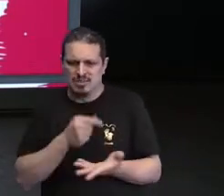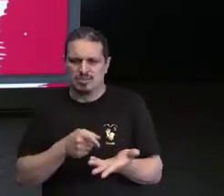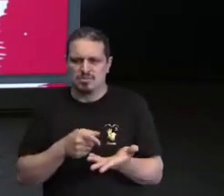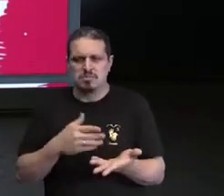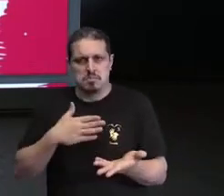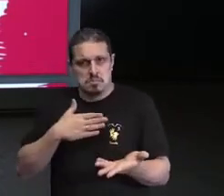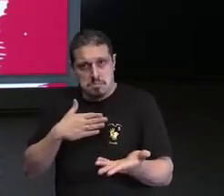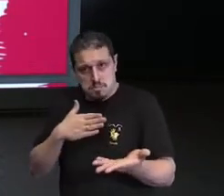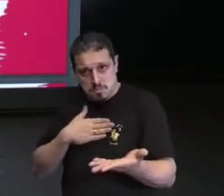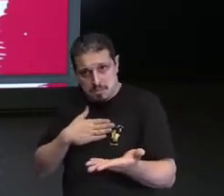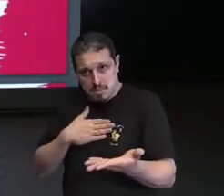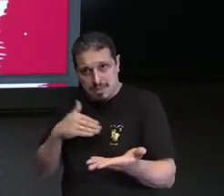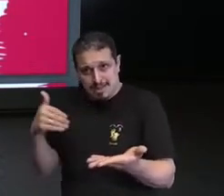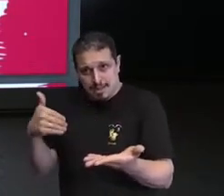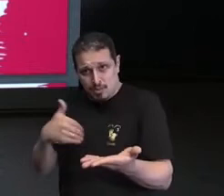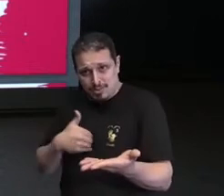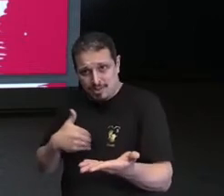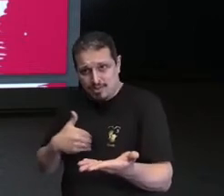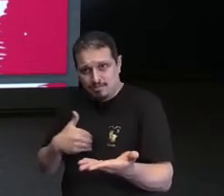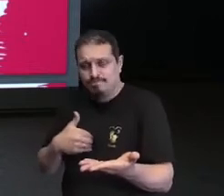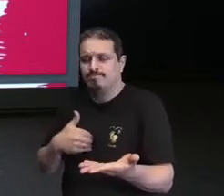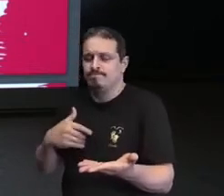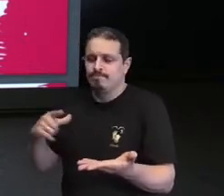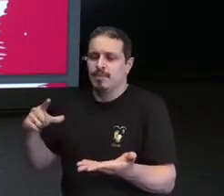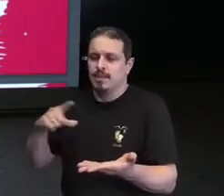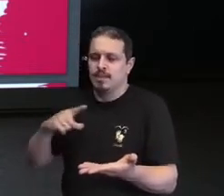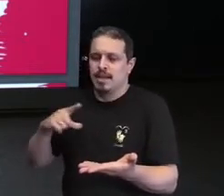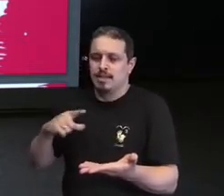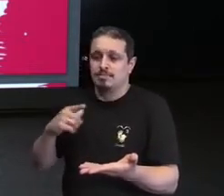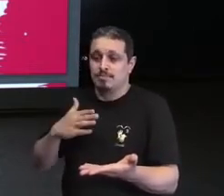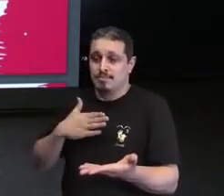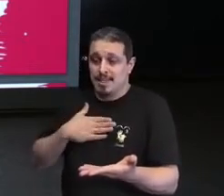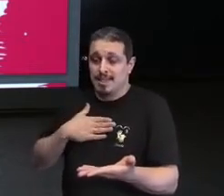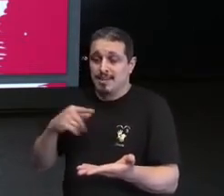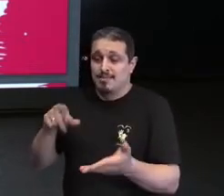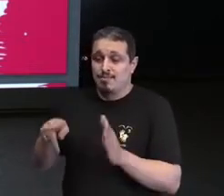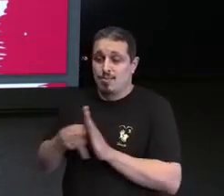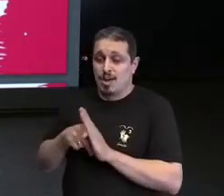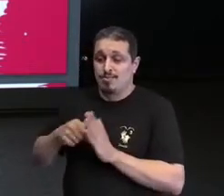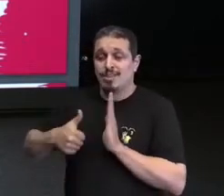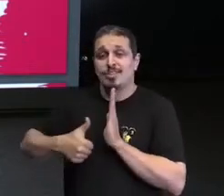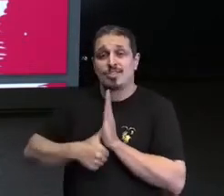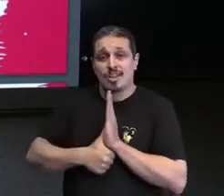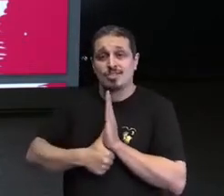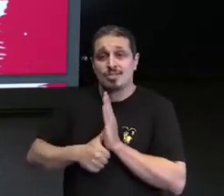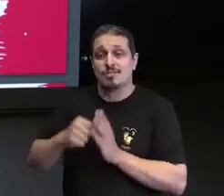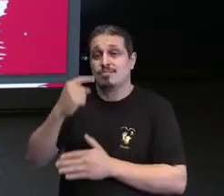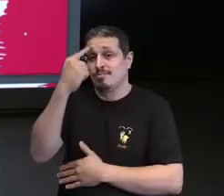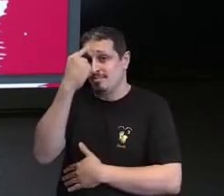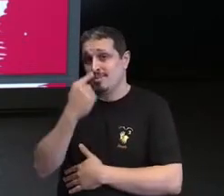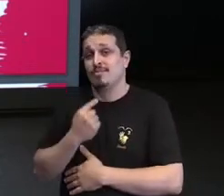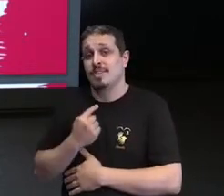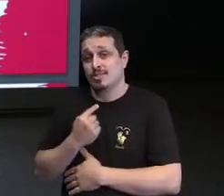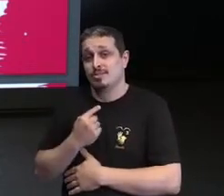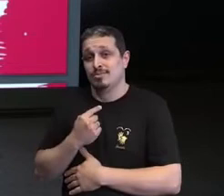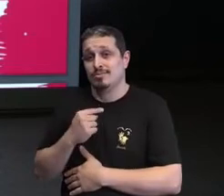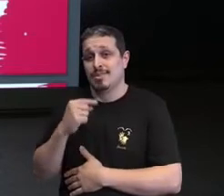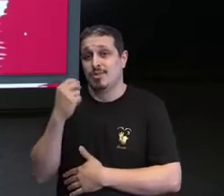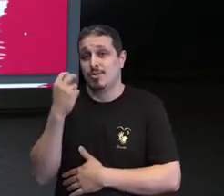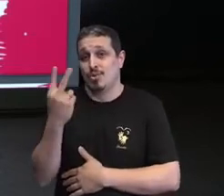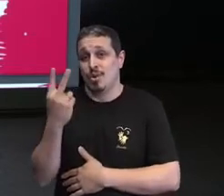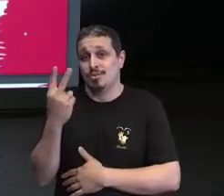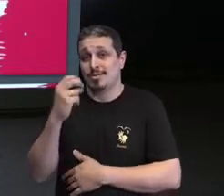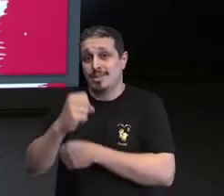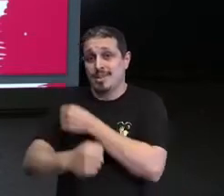autista isso tem a ver com a minha identidade mas eu passei dois anos no meu silêncio